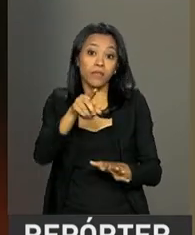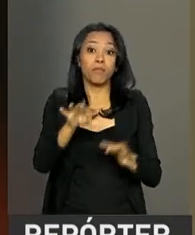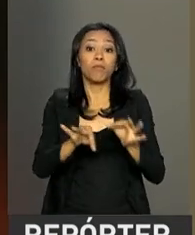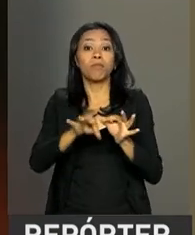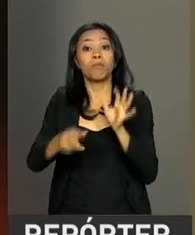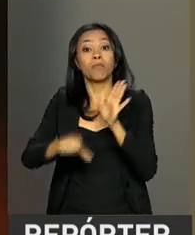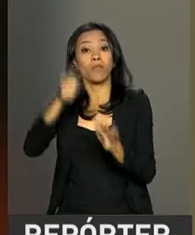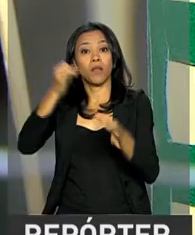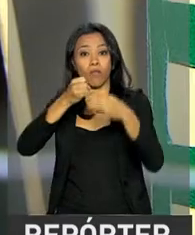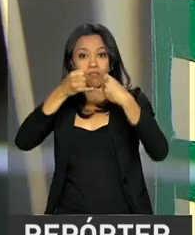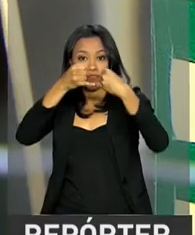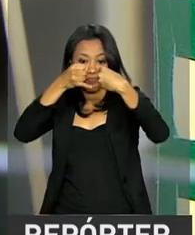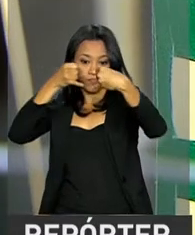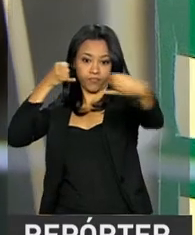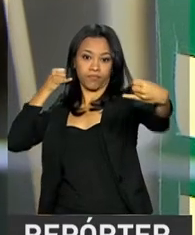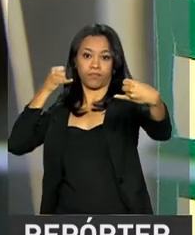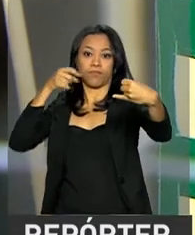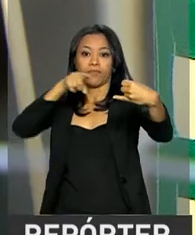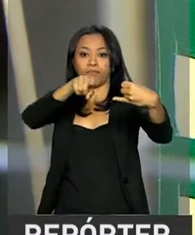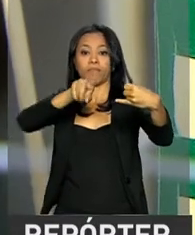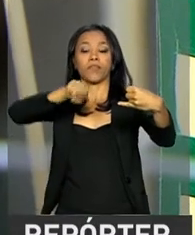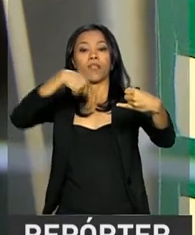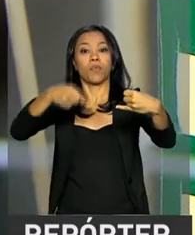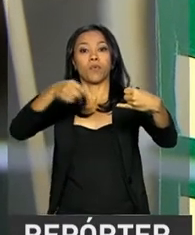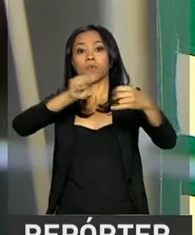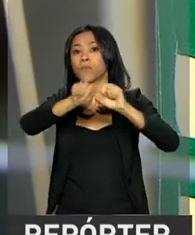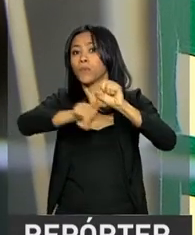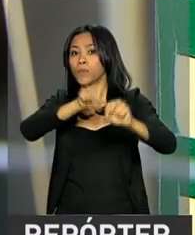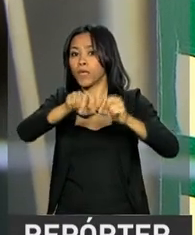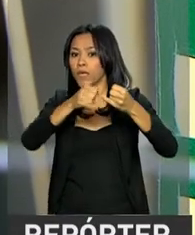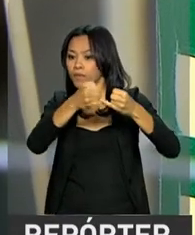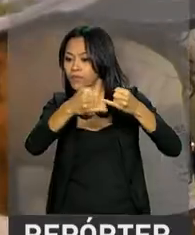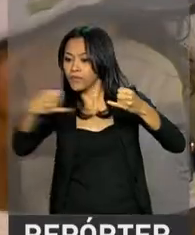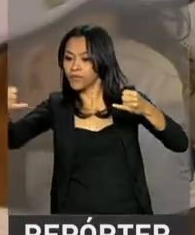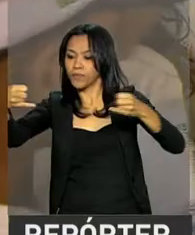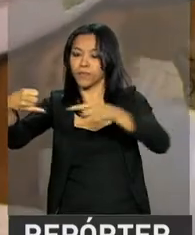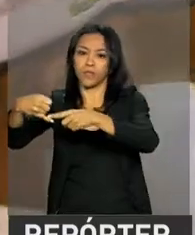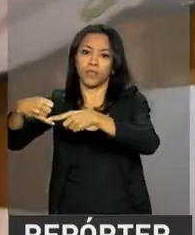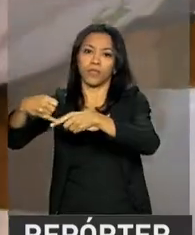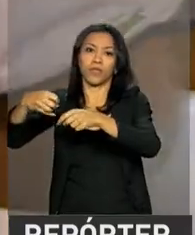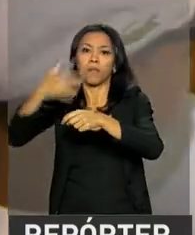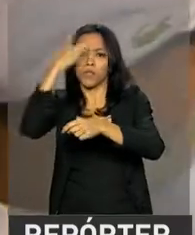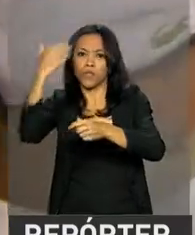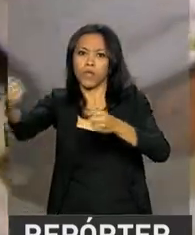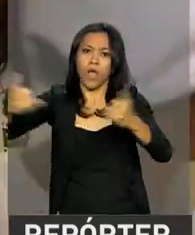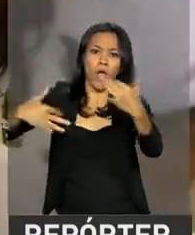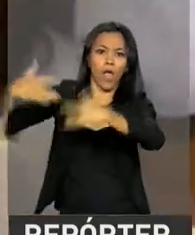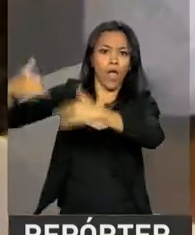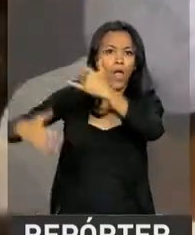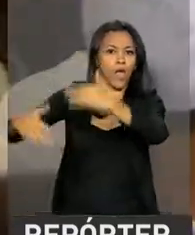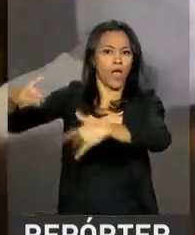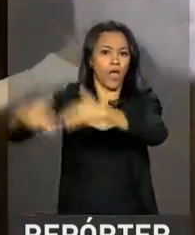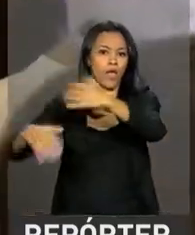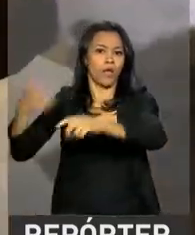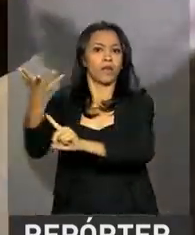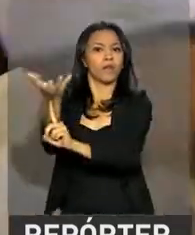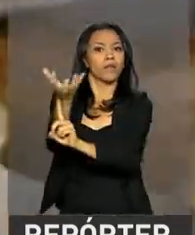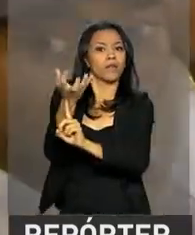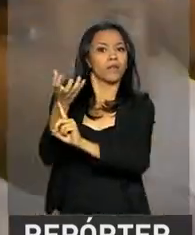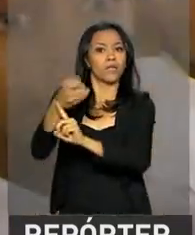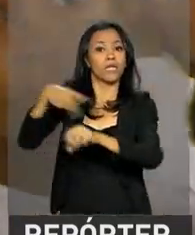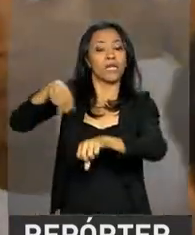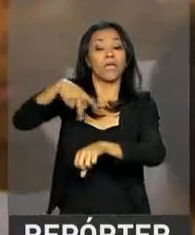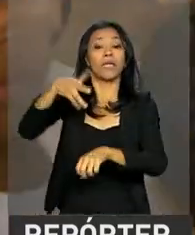fibra ótica. Em seguida, são disponibilizados pontos públicos de acesso à internet Wi-Fi em praças da